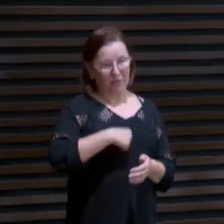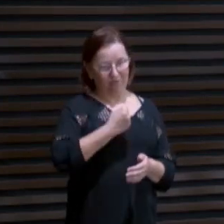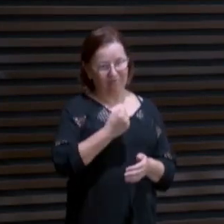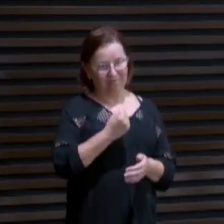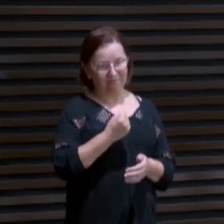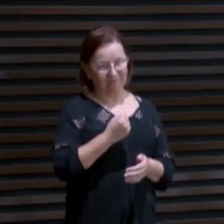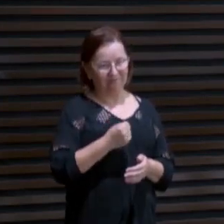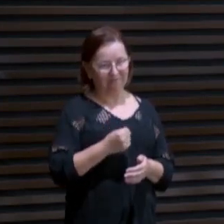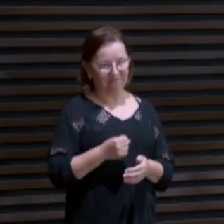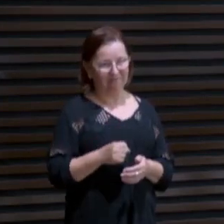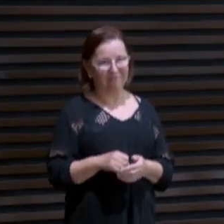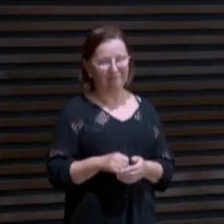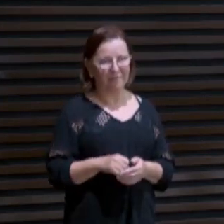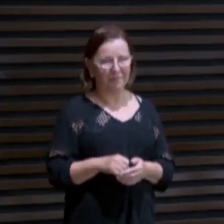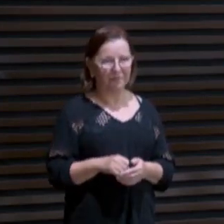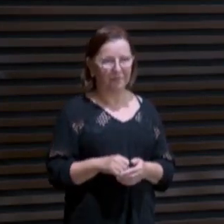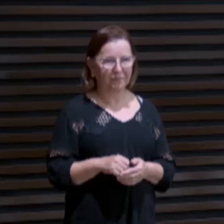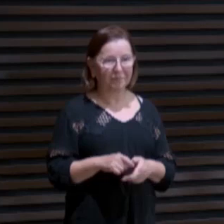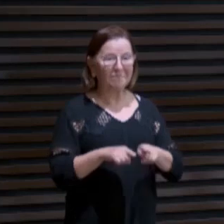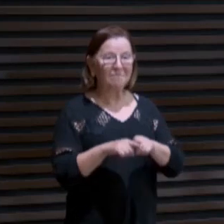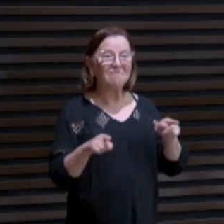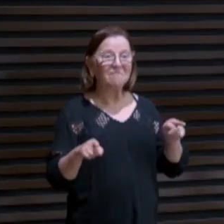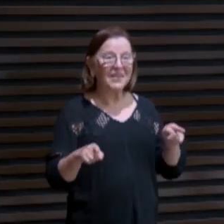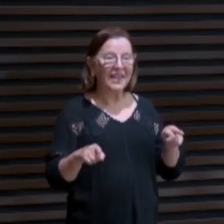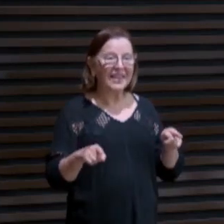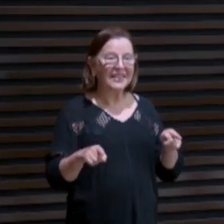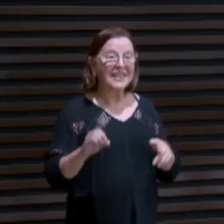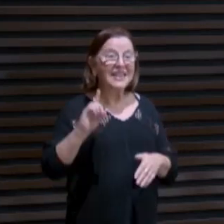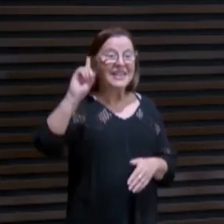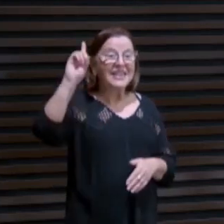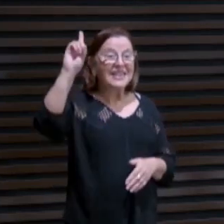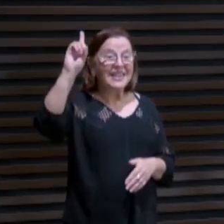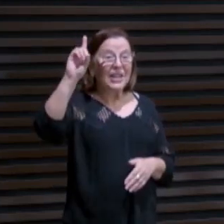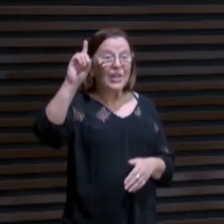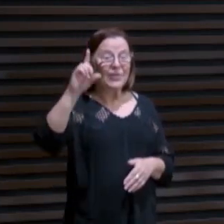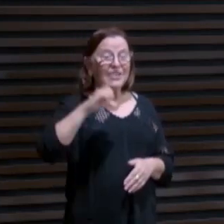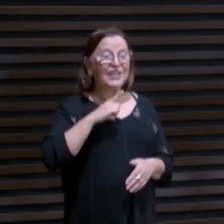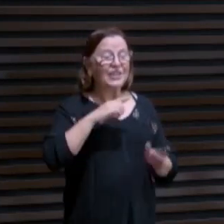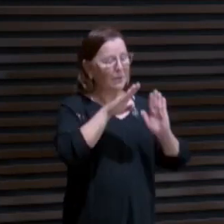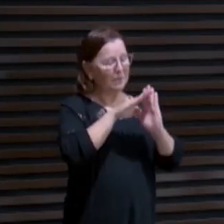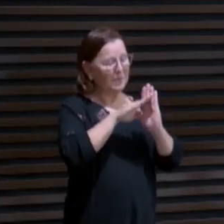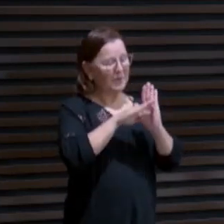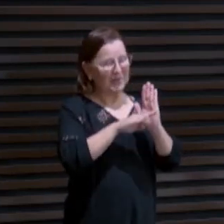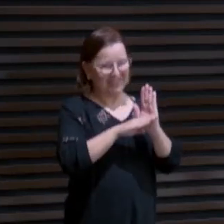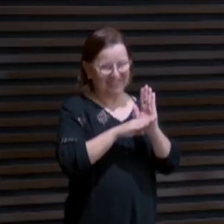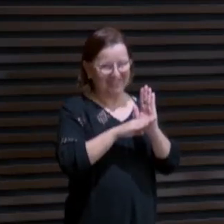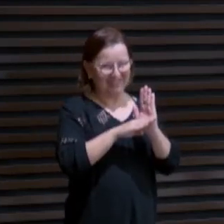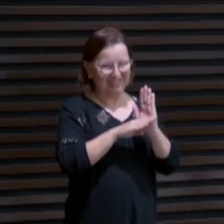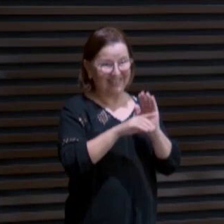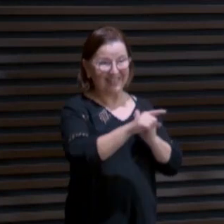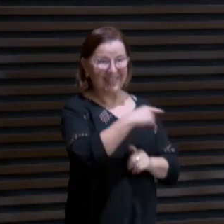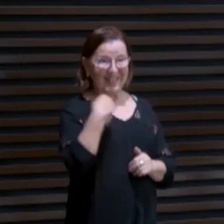Mas nada podia desfazer o projeto de Deus, que era nos salvar através